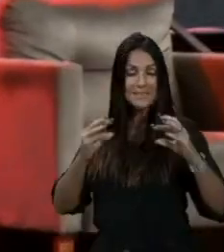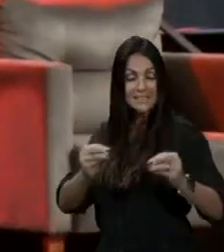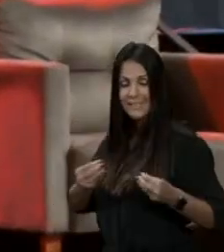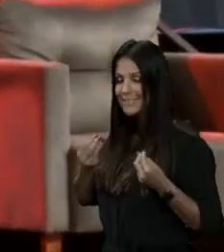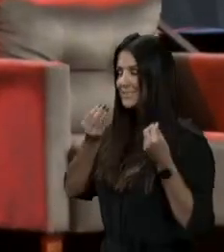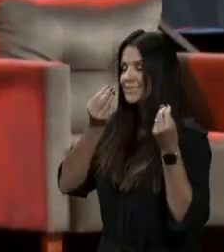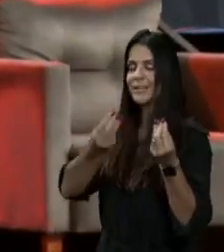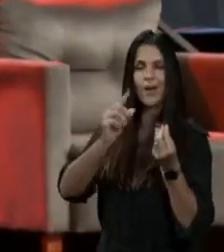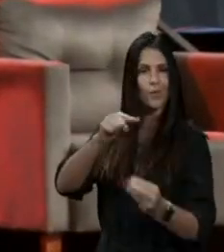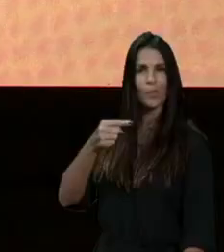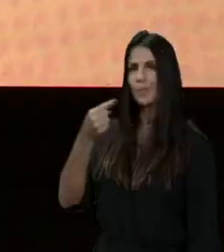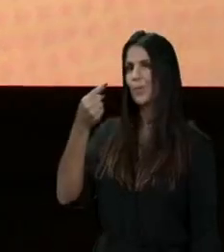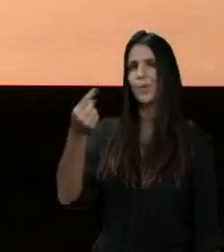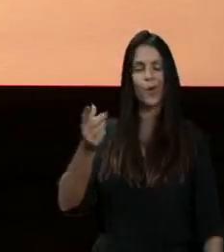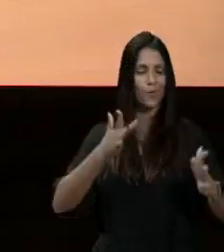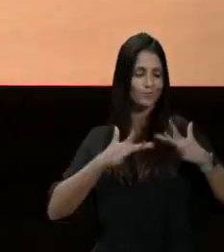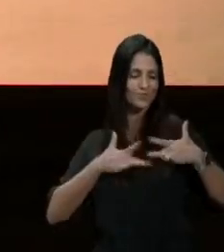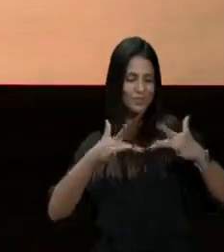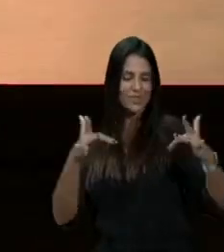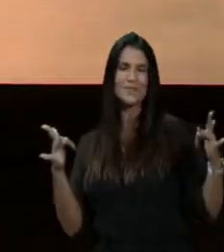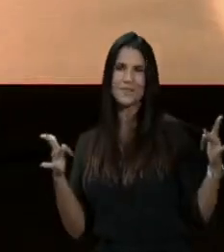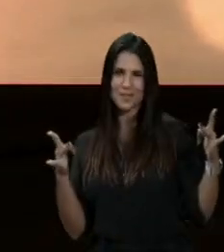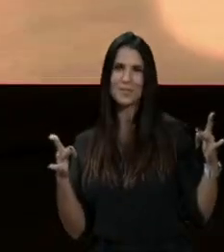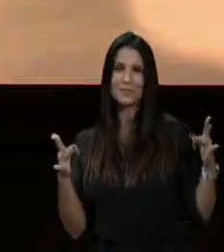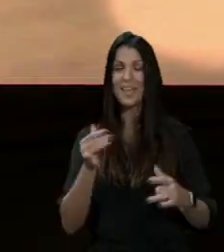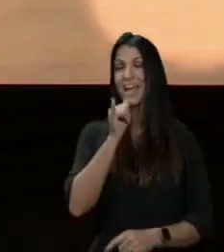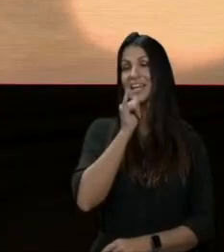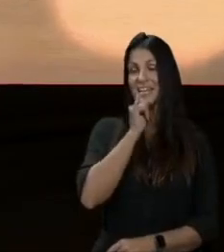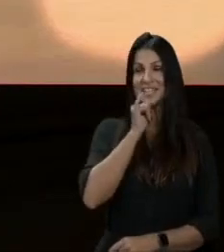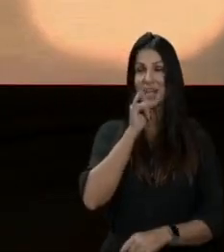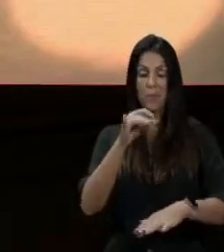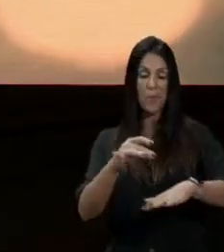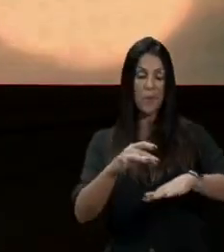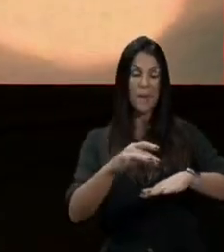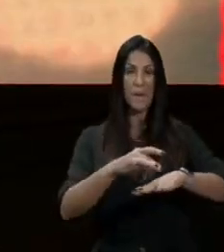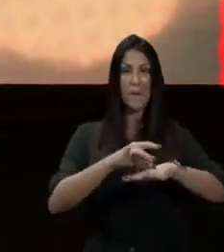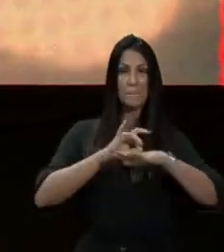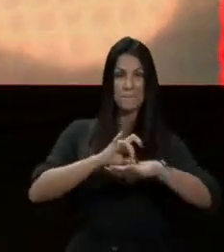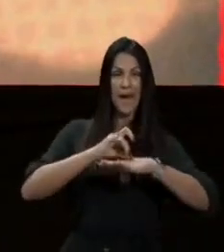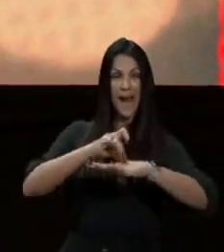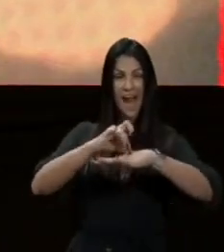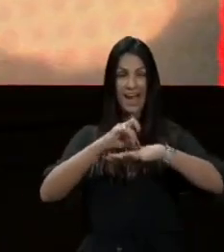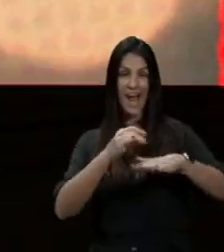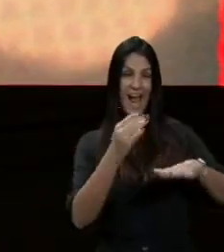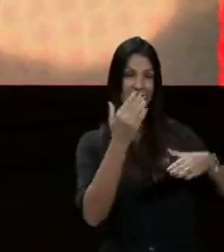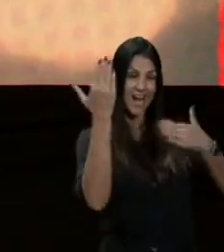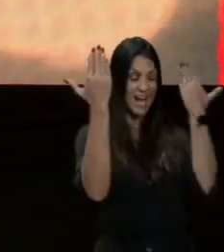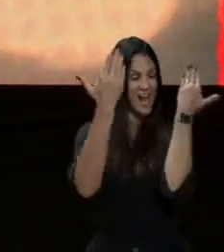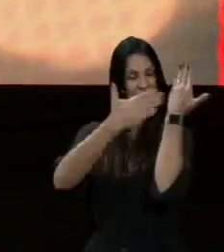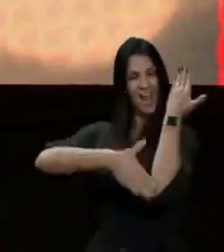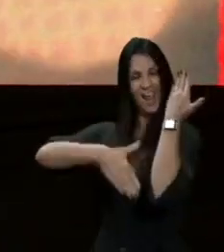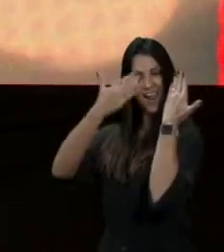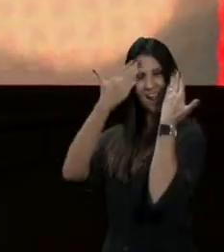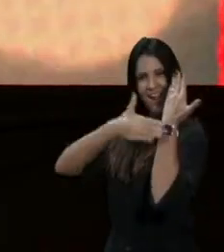mais o amor ame Legacy até uma picanha e você tem uma lata de salsicha lata de salsicha Ninguém merece